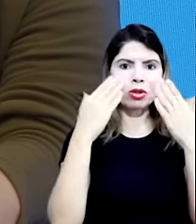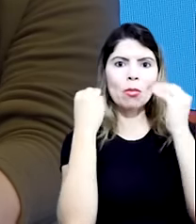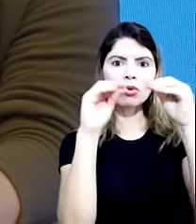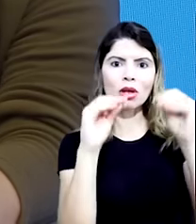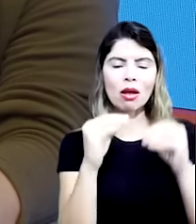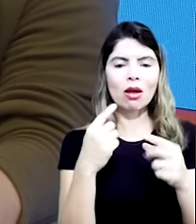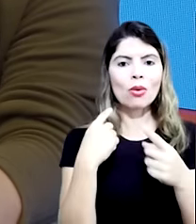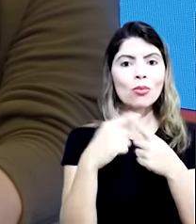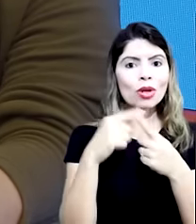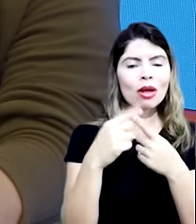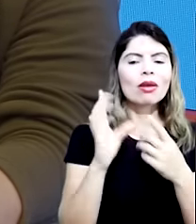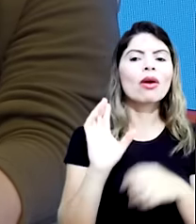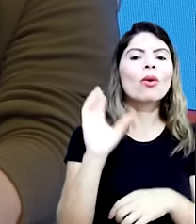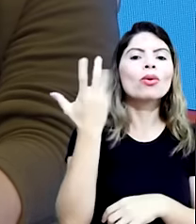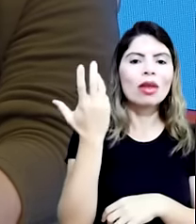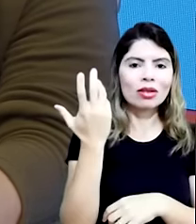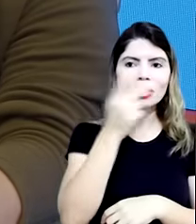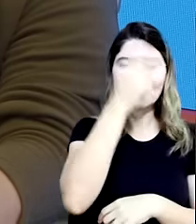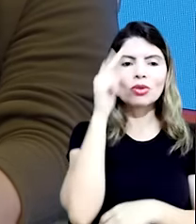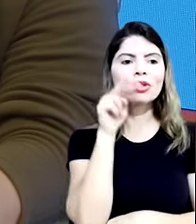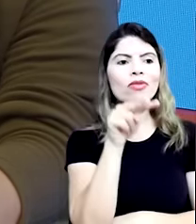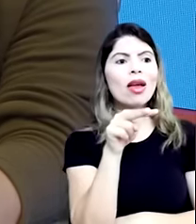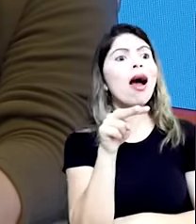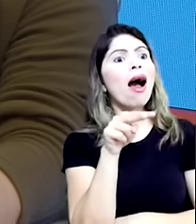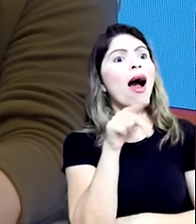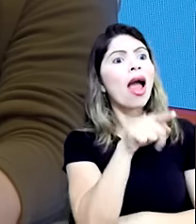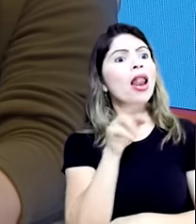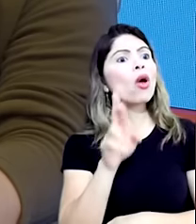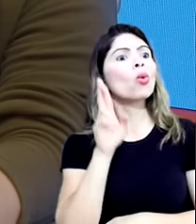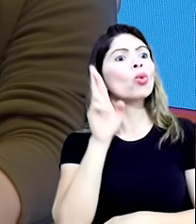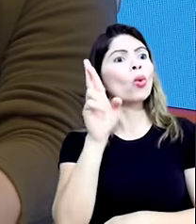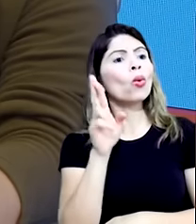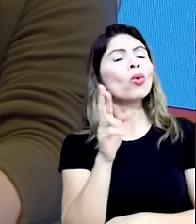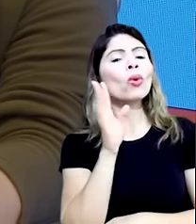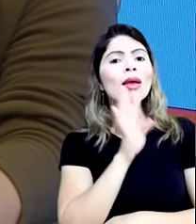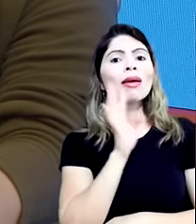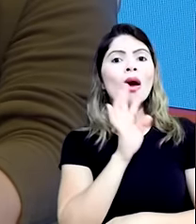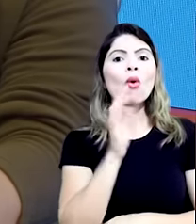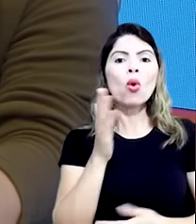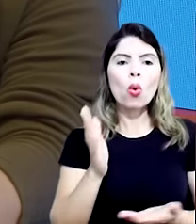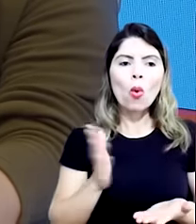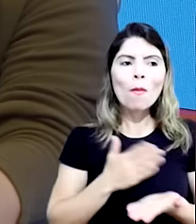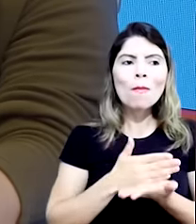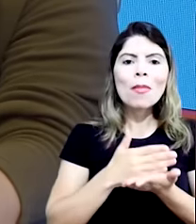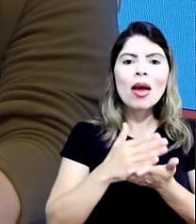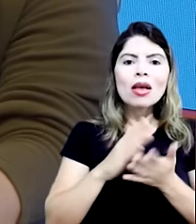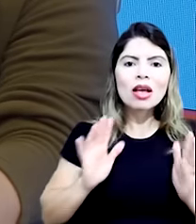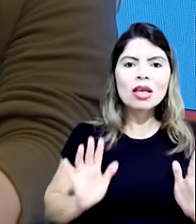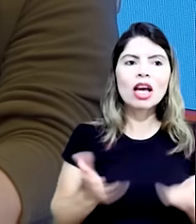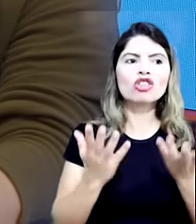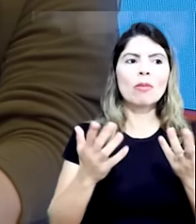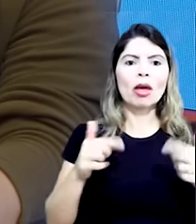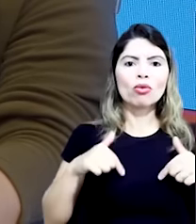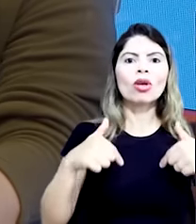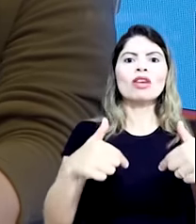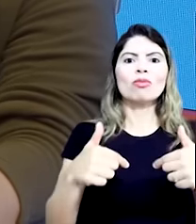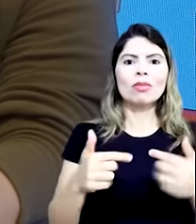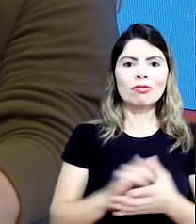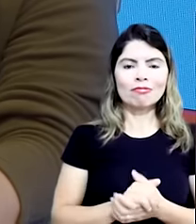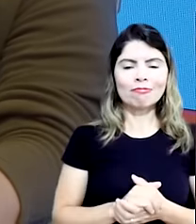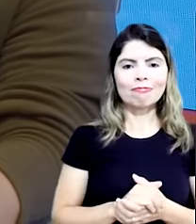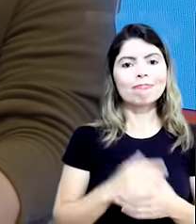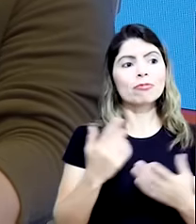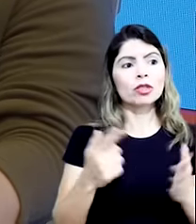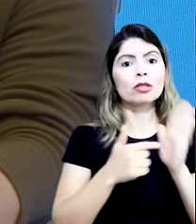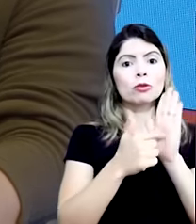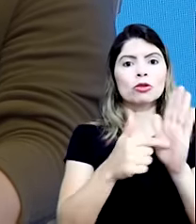com a mensagem e aí que a gente precisa mudar isso daí então se você tá fazendo um vídeo com uma demonstração mostrando um